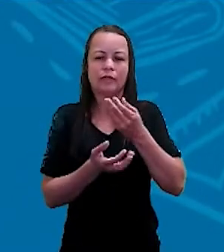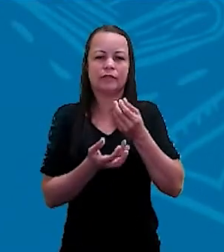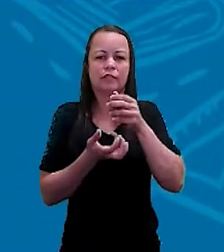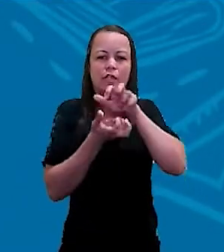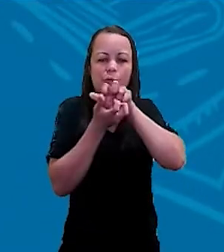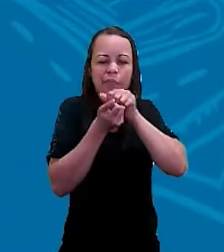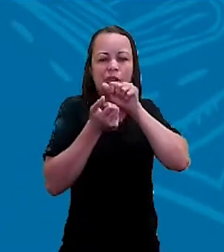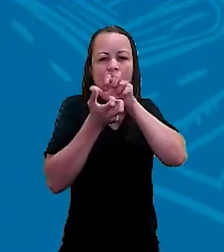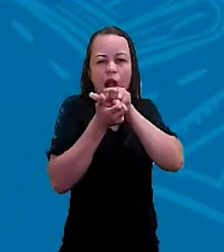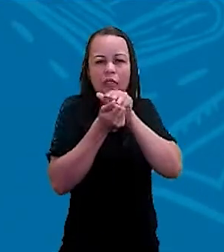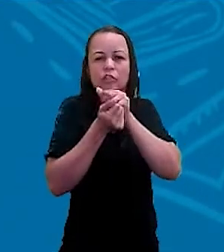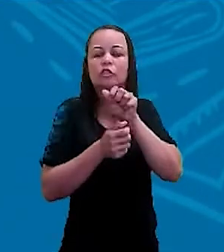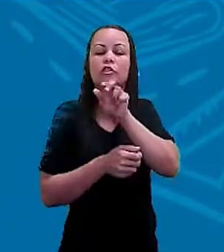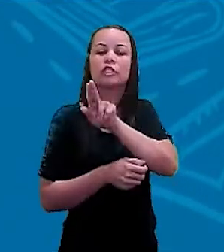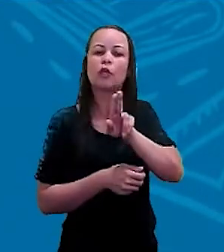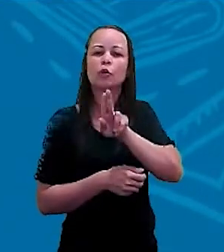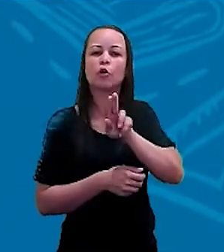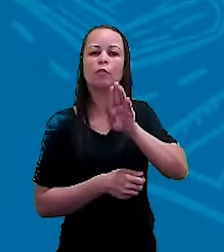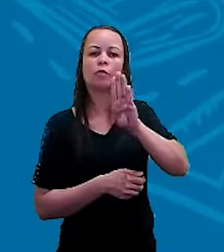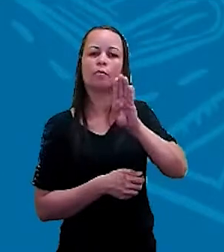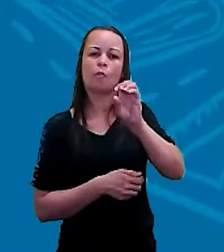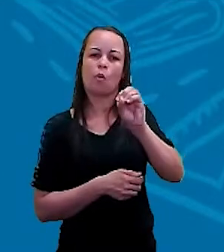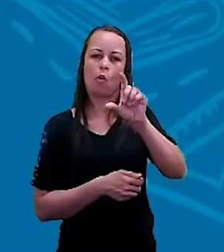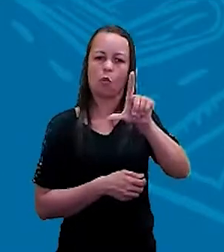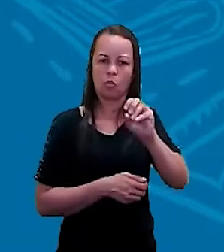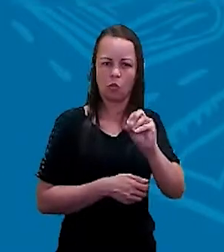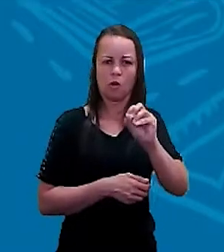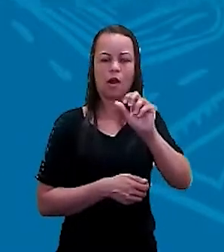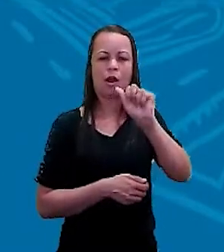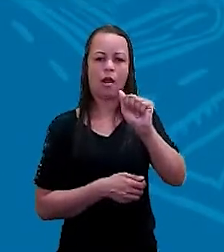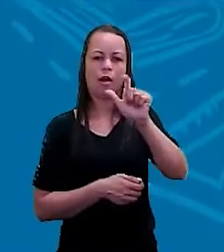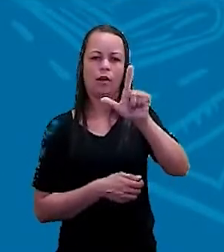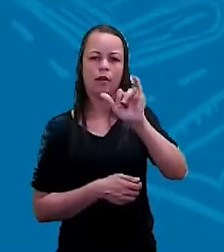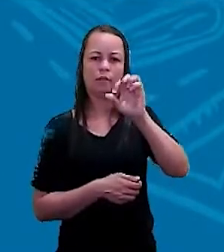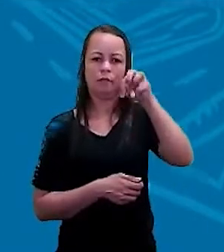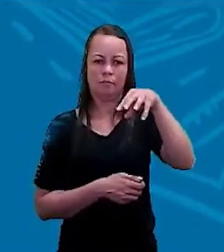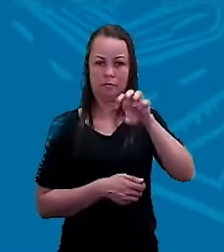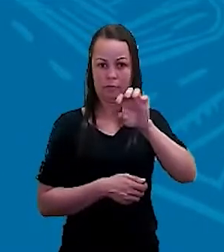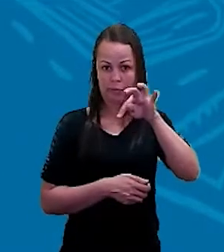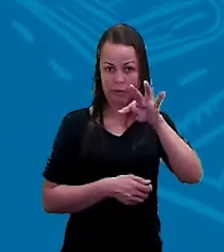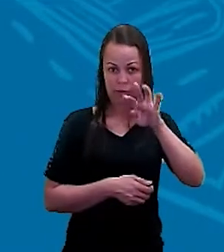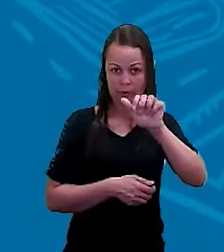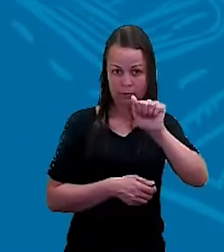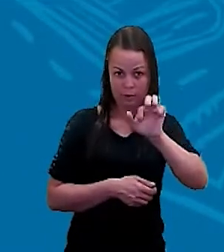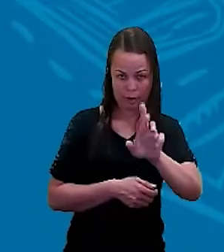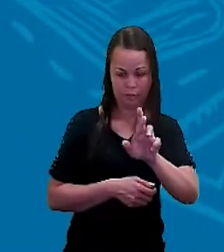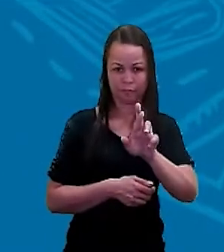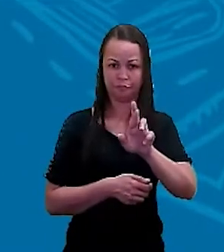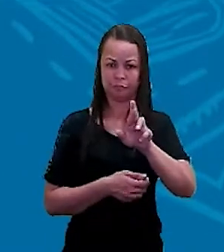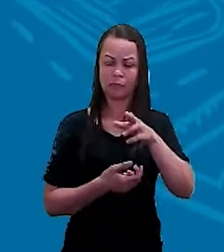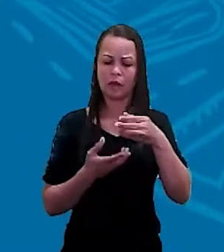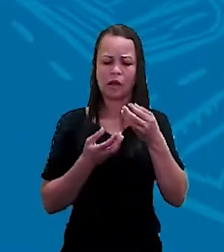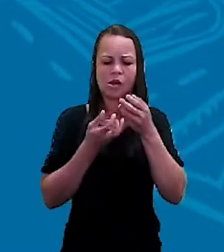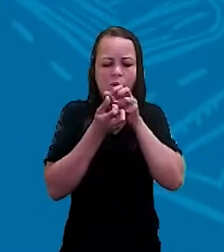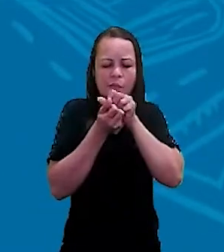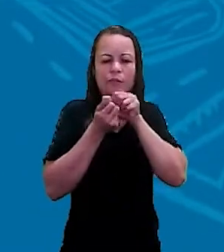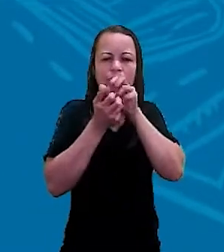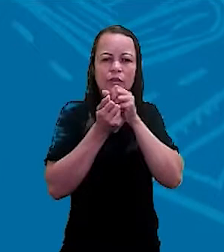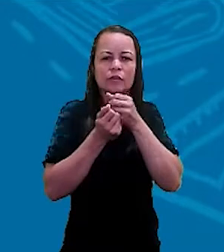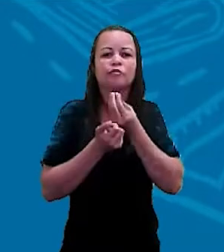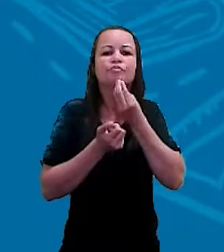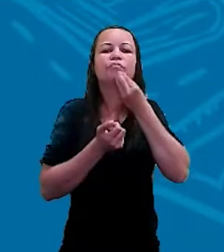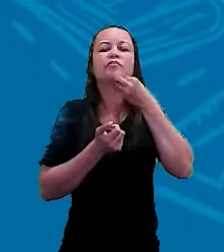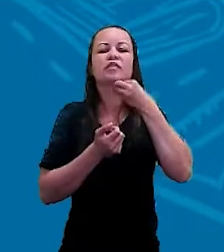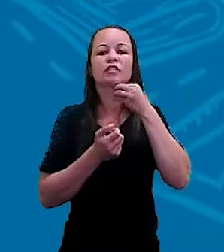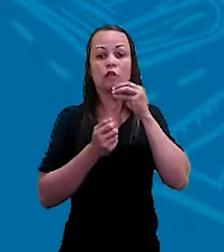alimento passa a ser chamado de bolo alimentar. E aí, claro, chegando lá no bolo alimentar, existe uma área que a